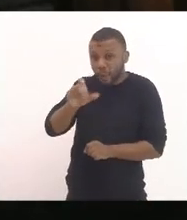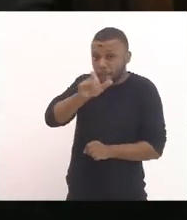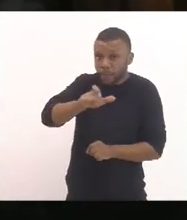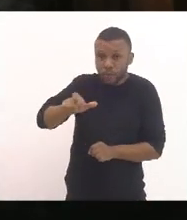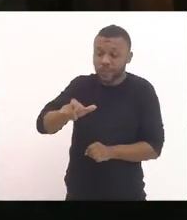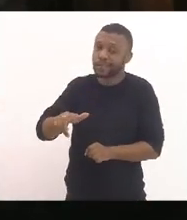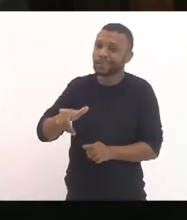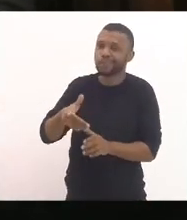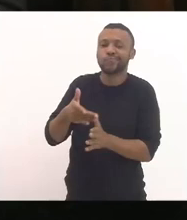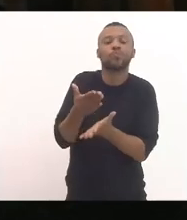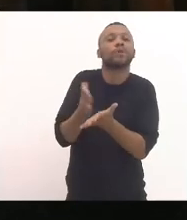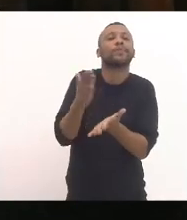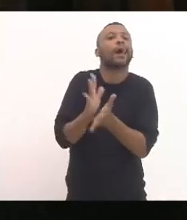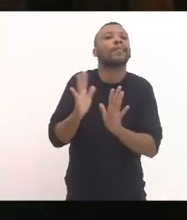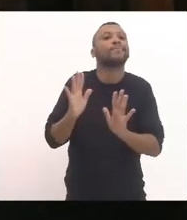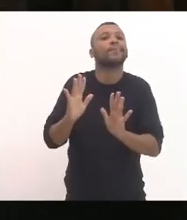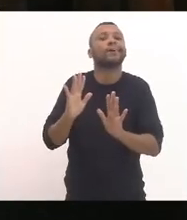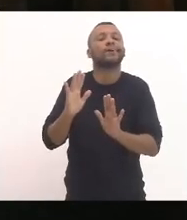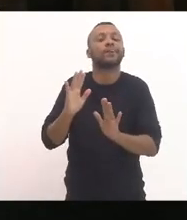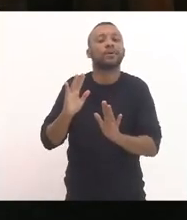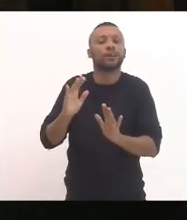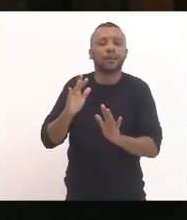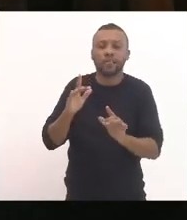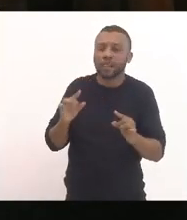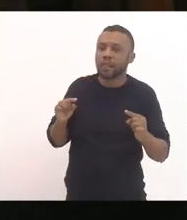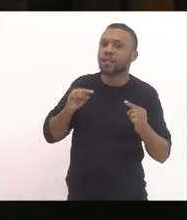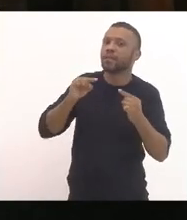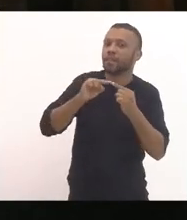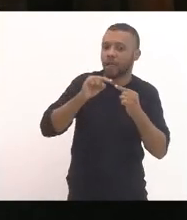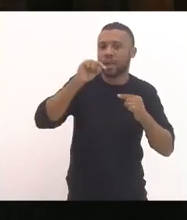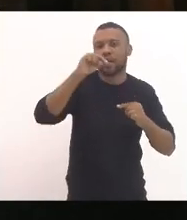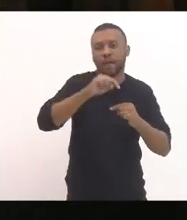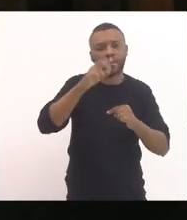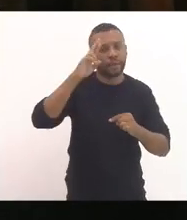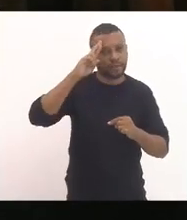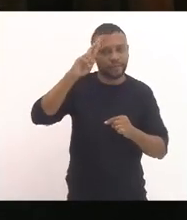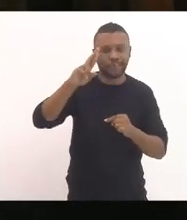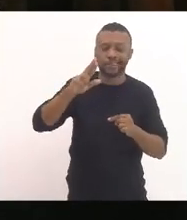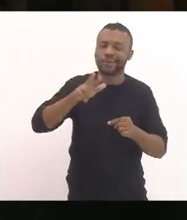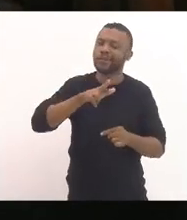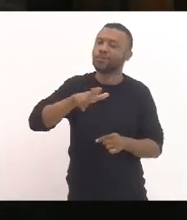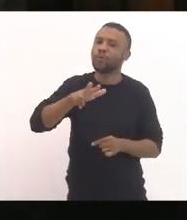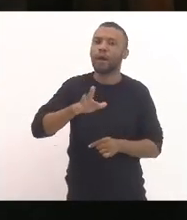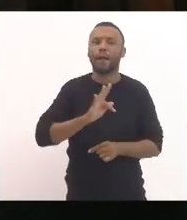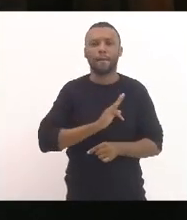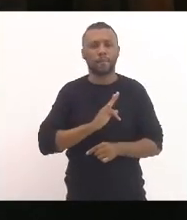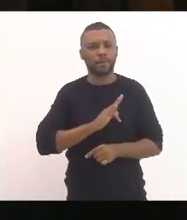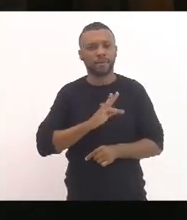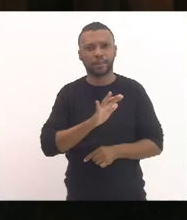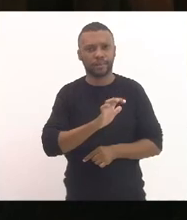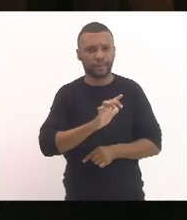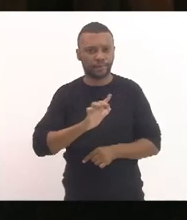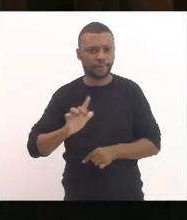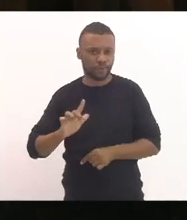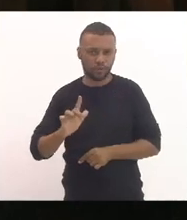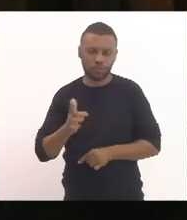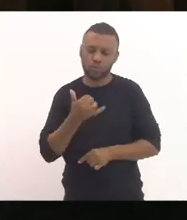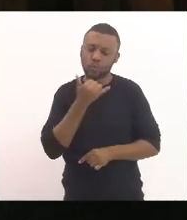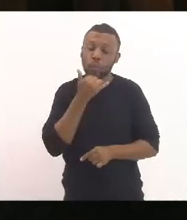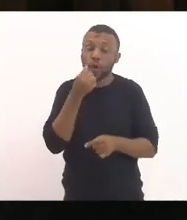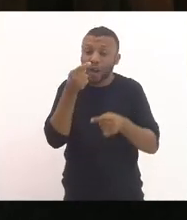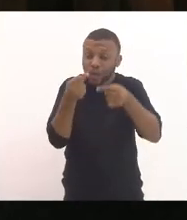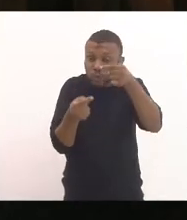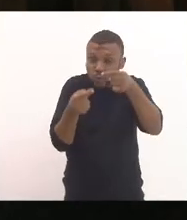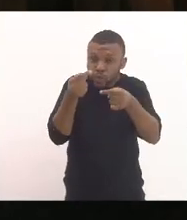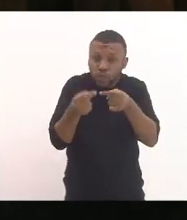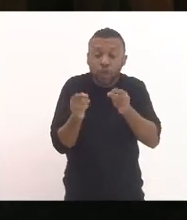fazem parte subordinada diretamente a essa chefia que não é policial civil eu não tô discutindo